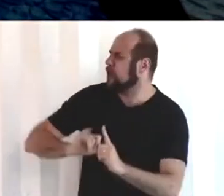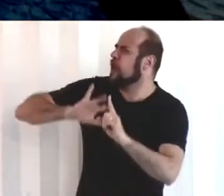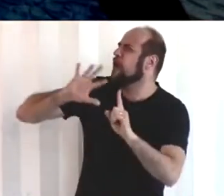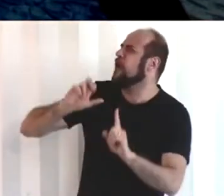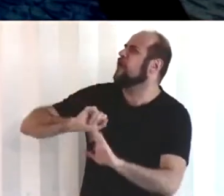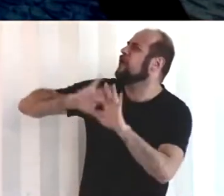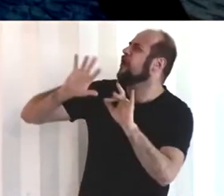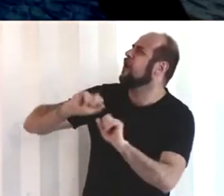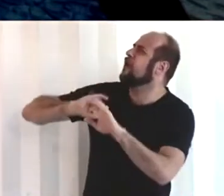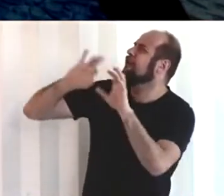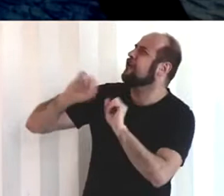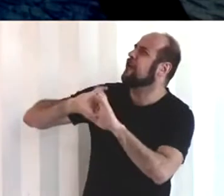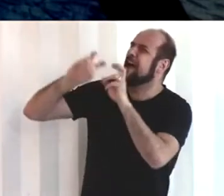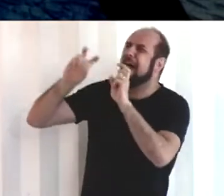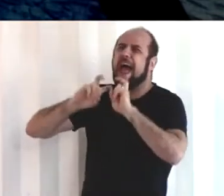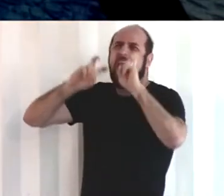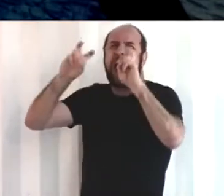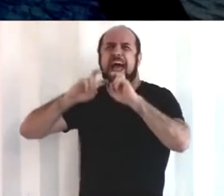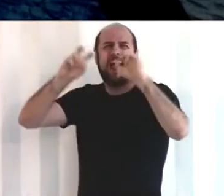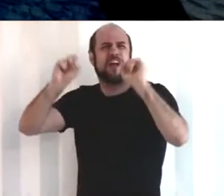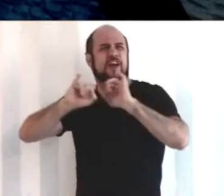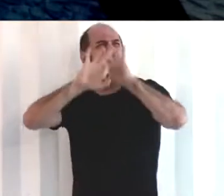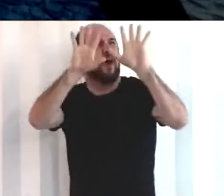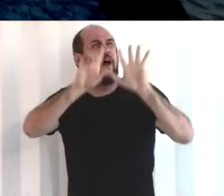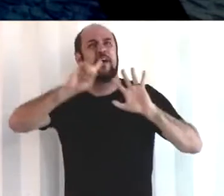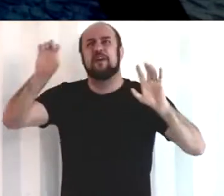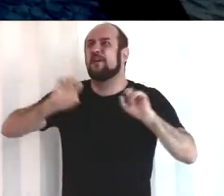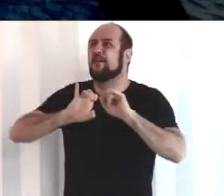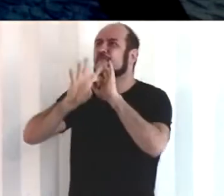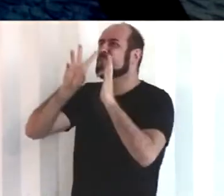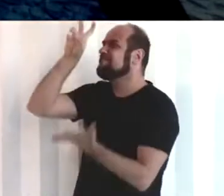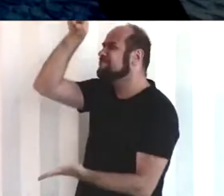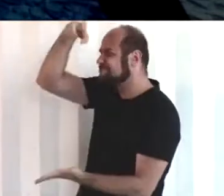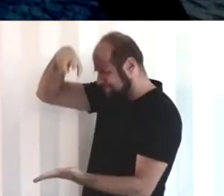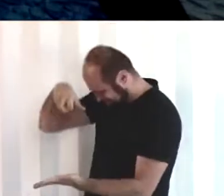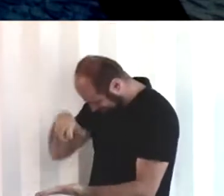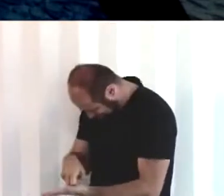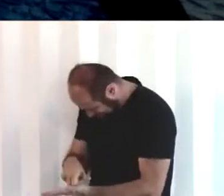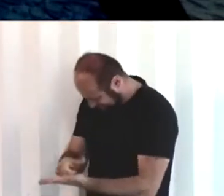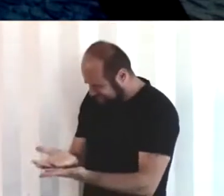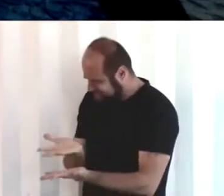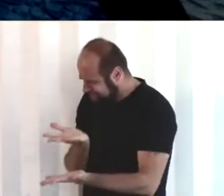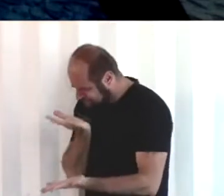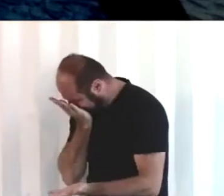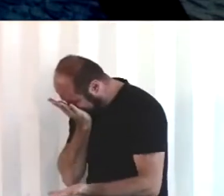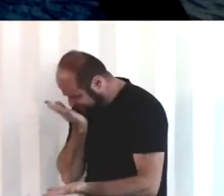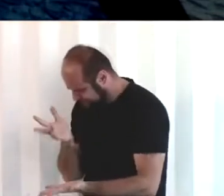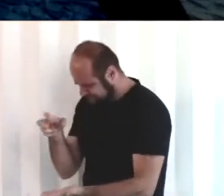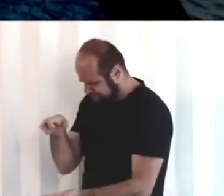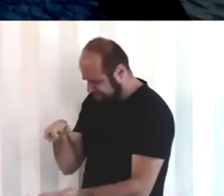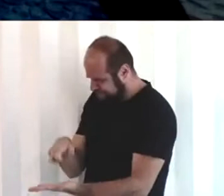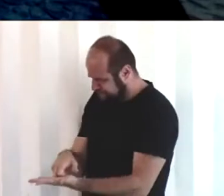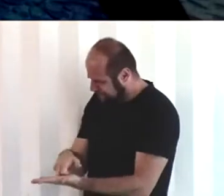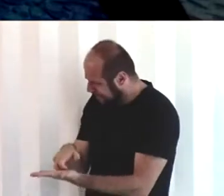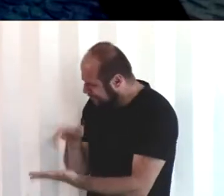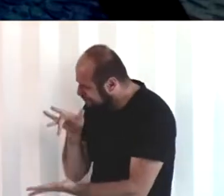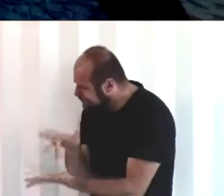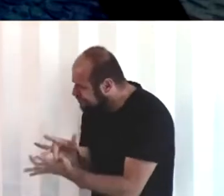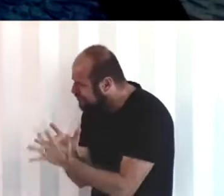a Deus em alta voz e prostrou-se com o rosto em terra aos pés de